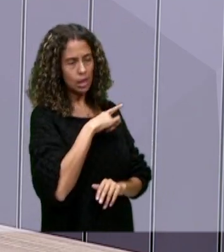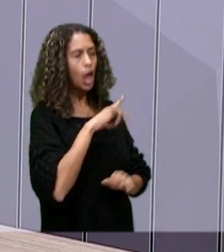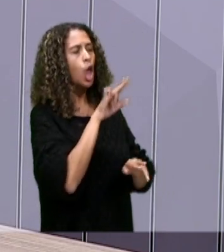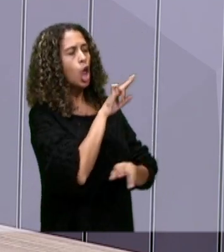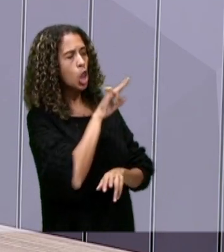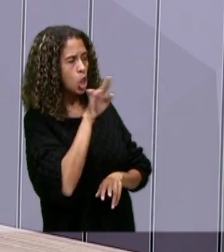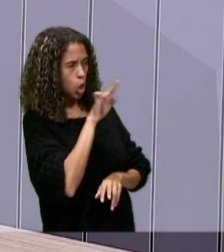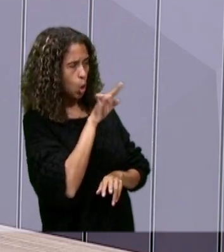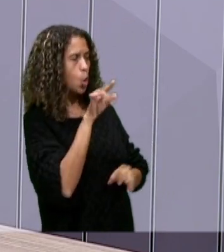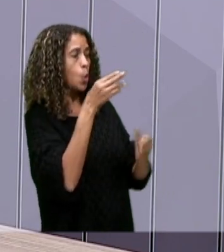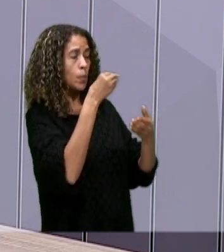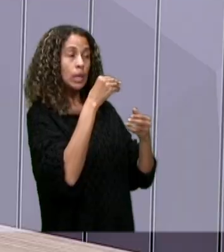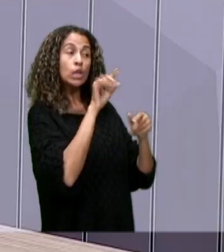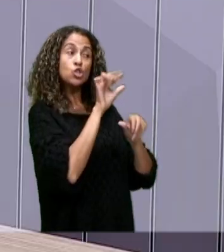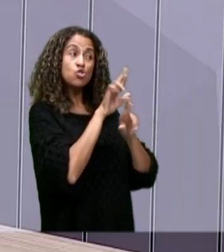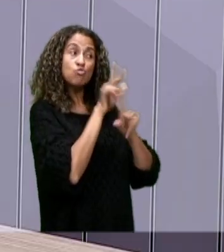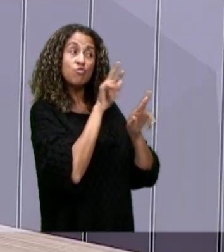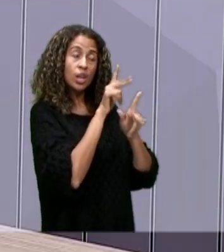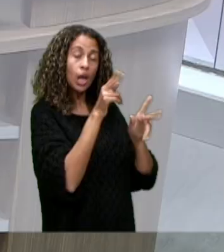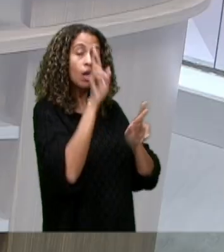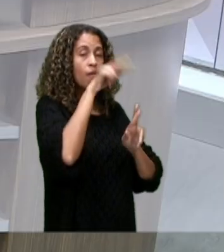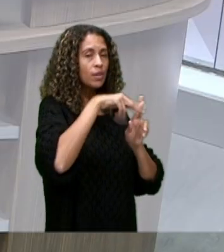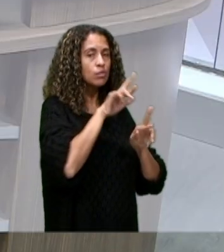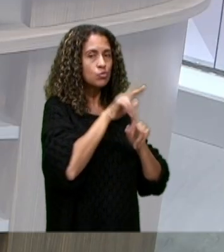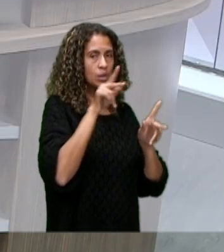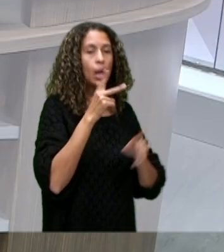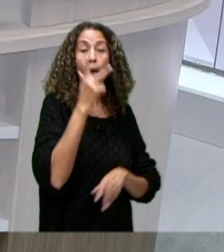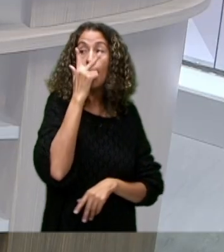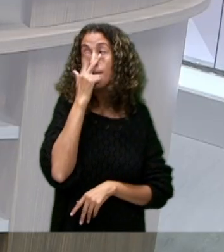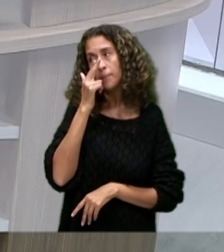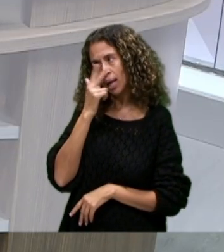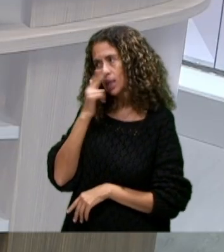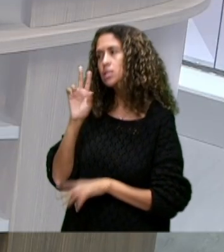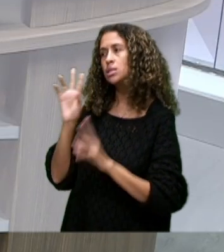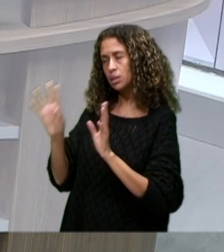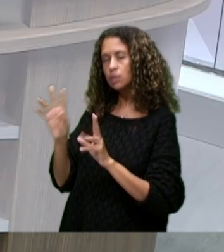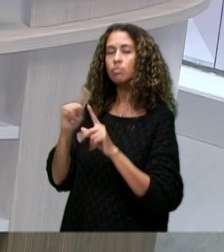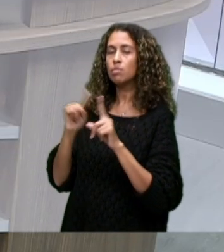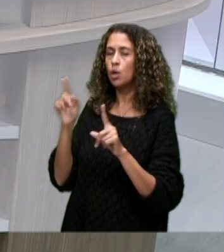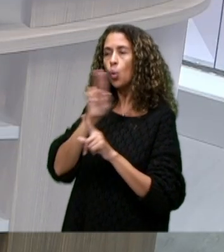outras datas, outras referências. Acontece coisas parecidas, inclusive.